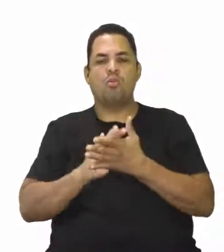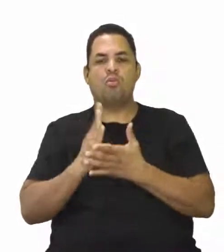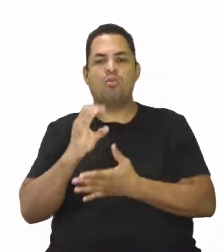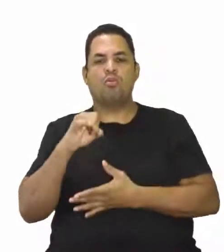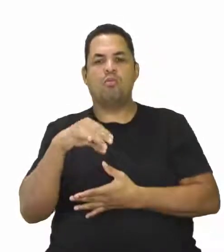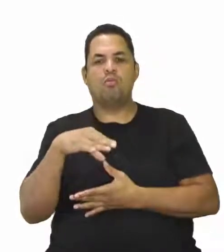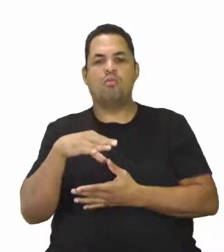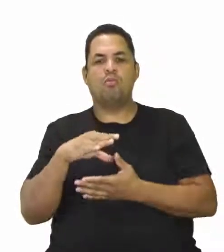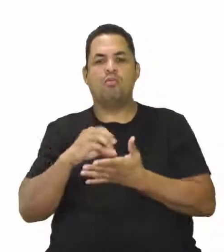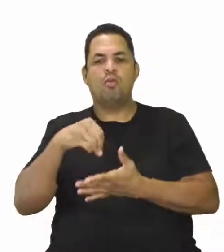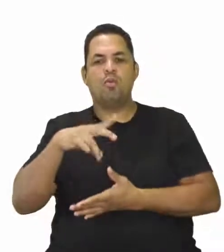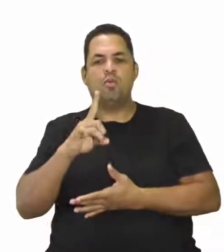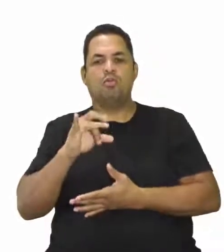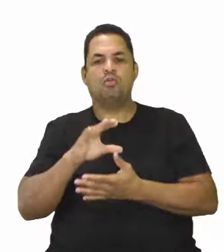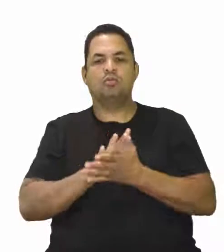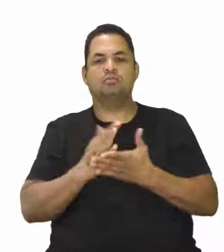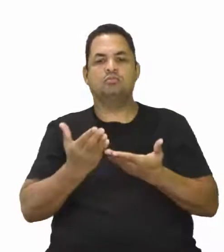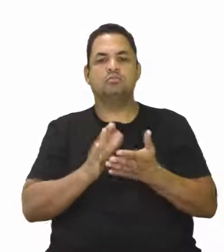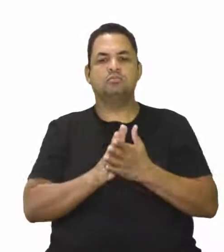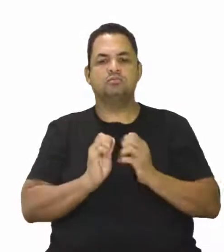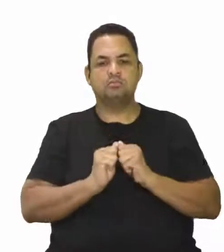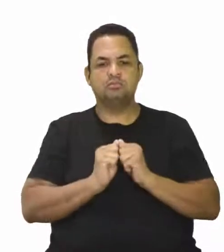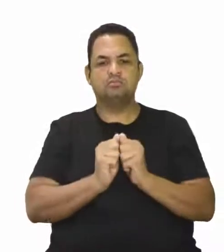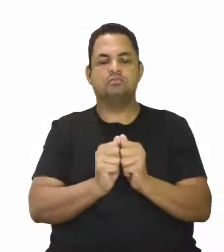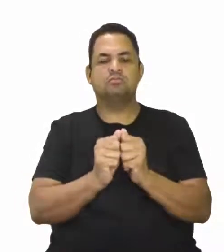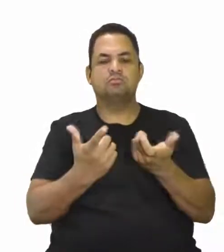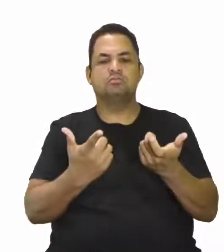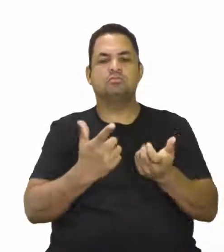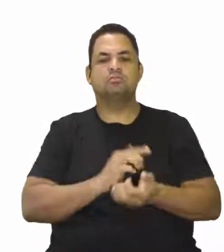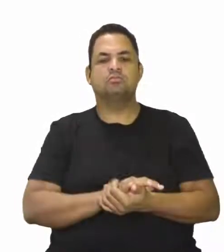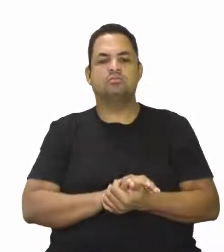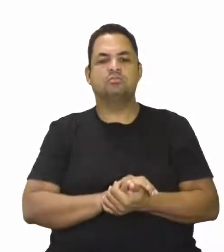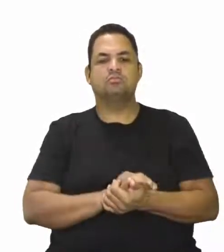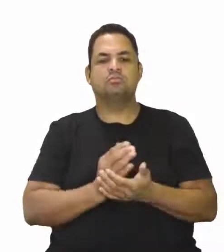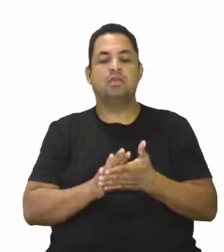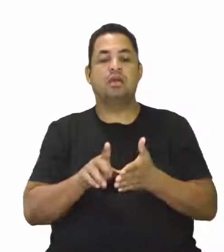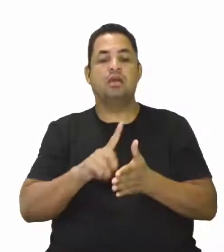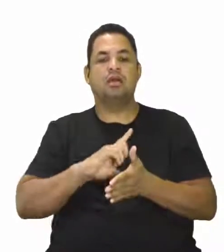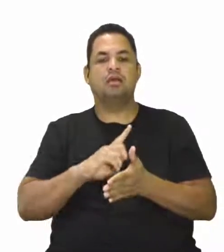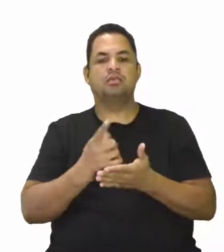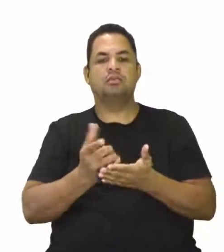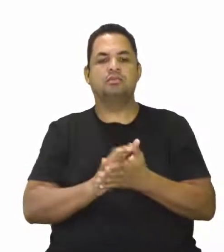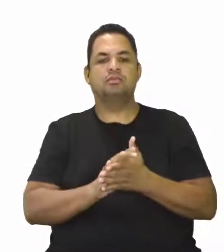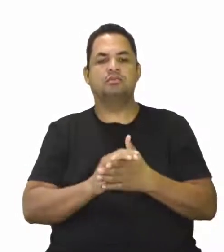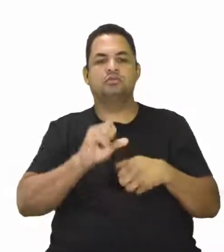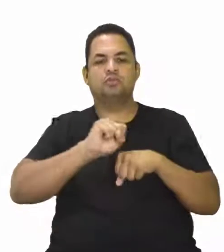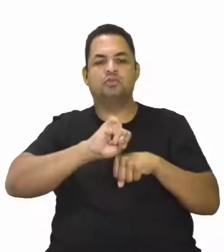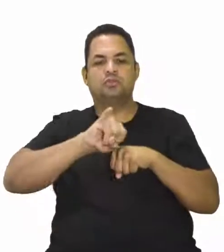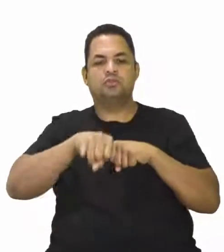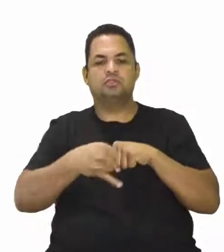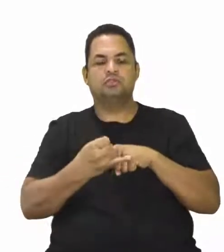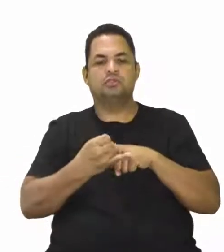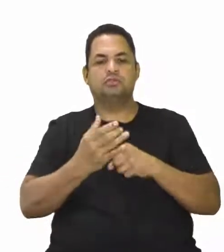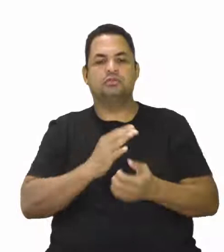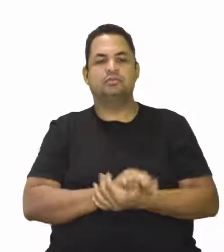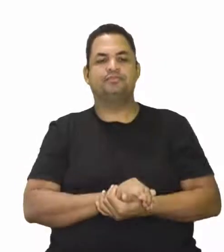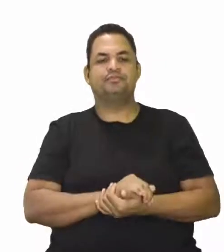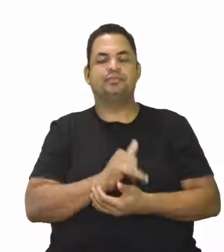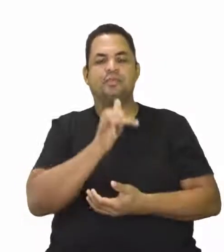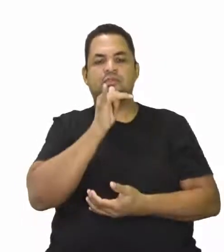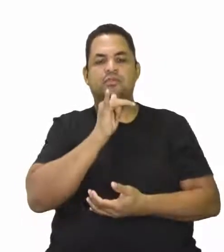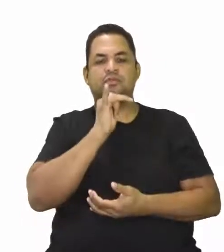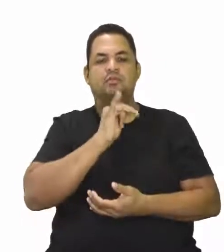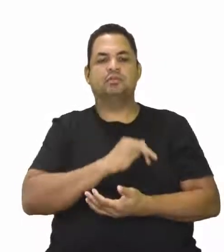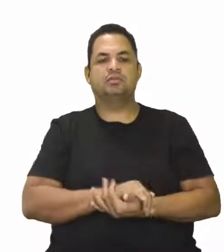os advérbios, só que sempre vem precedendo um outro adjetivo. Isso mesmo. Por